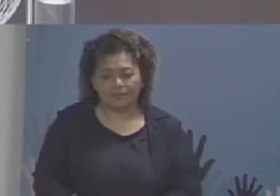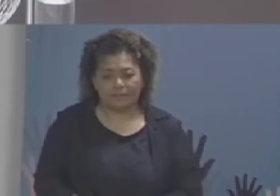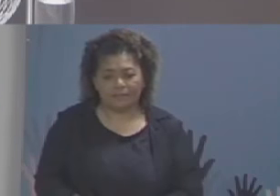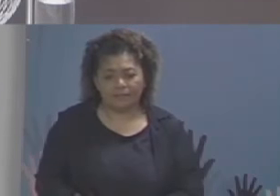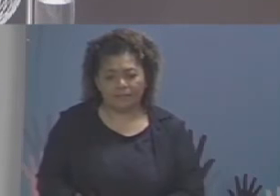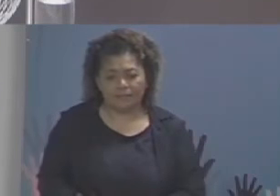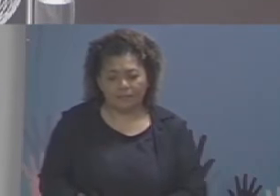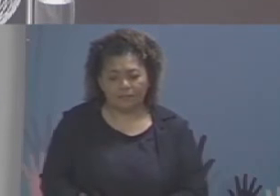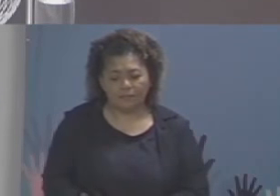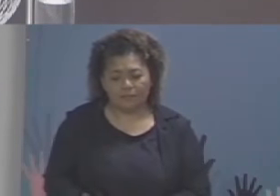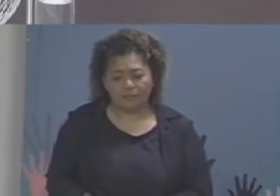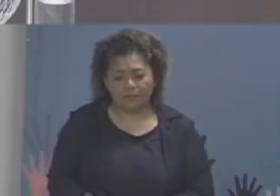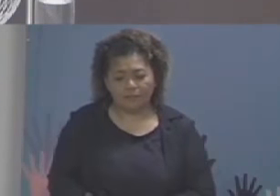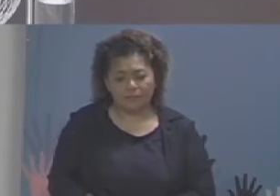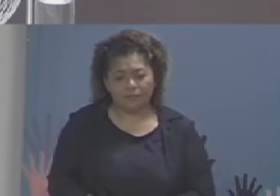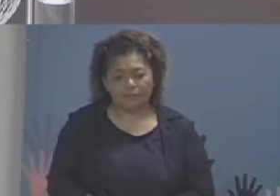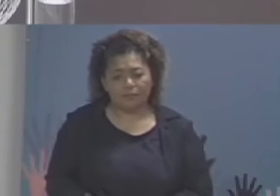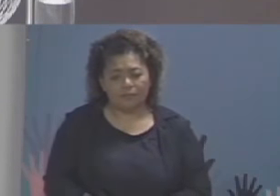bilíngue?